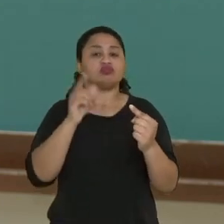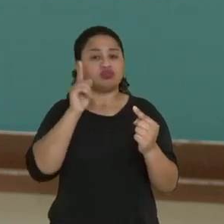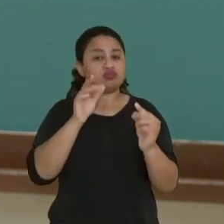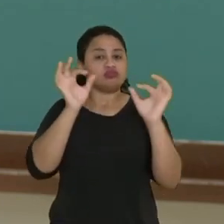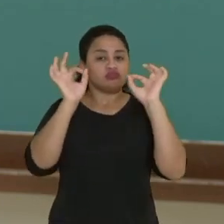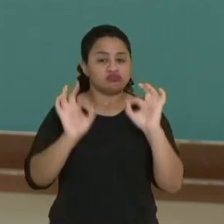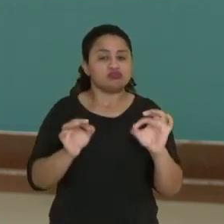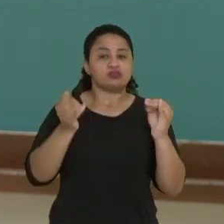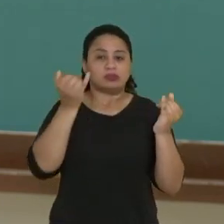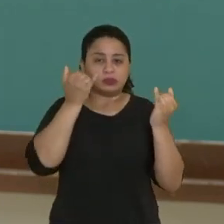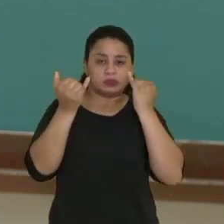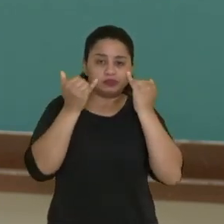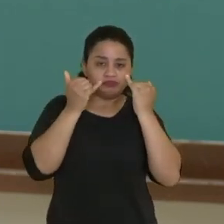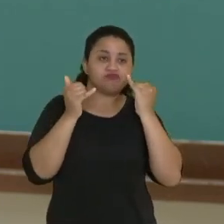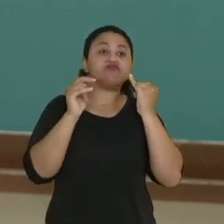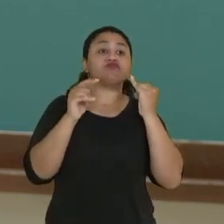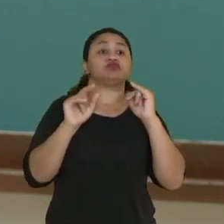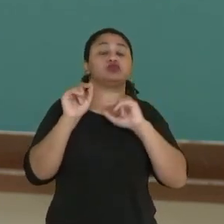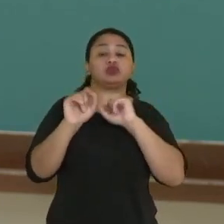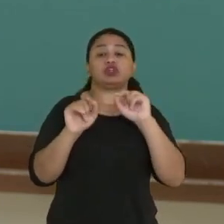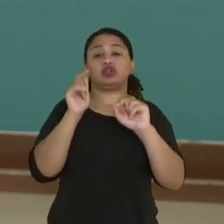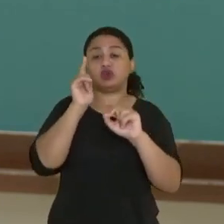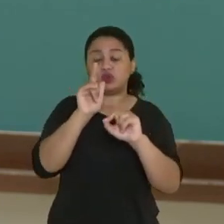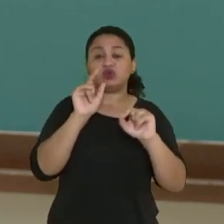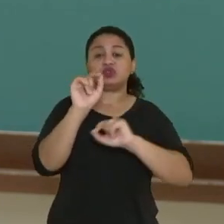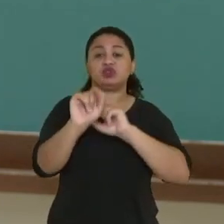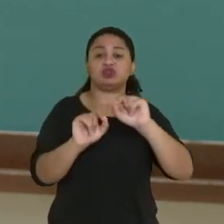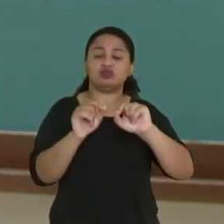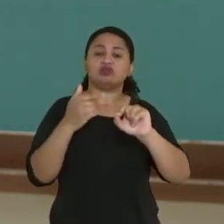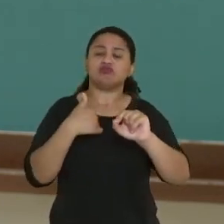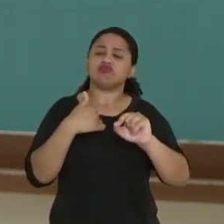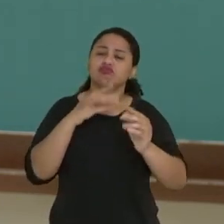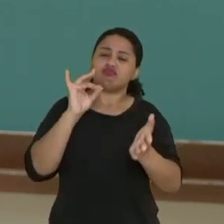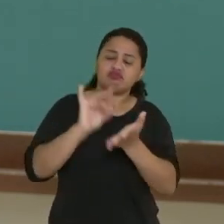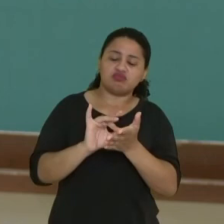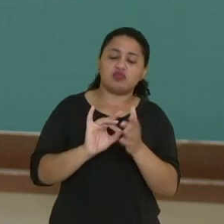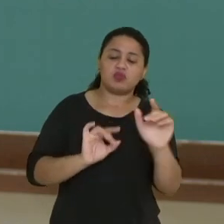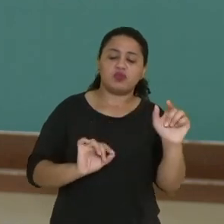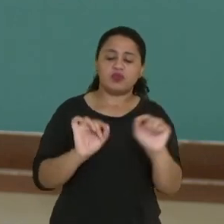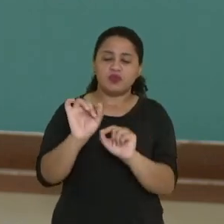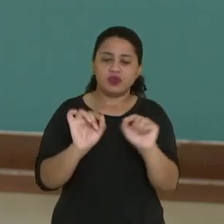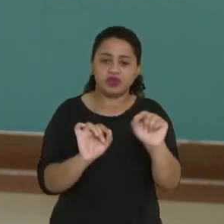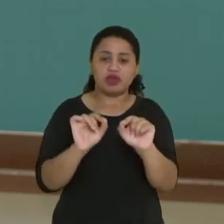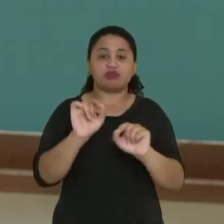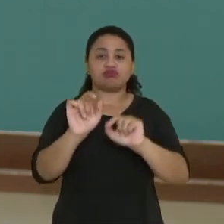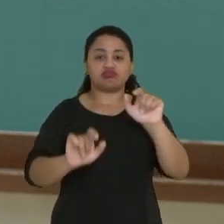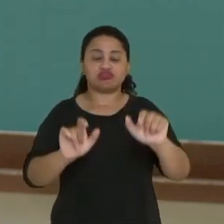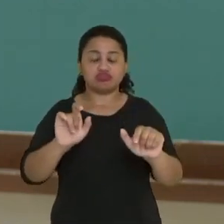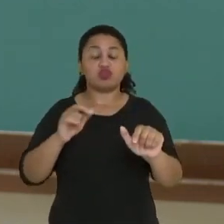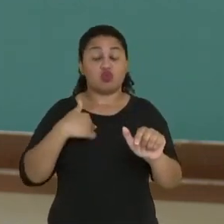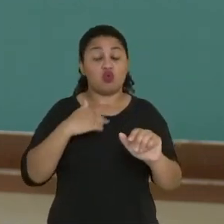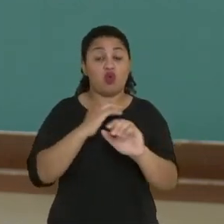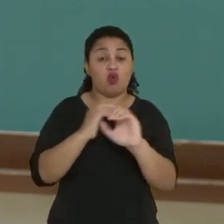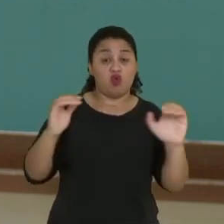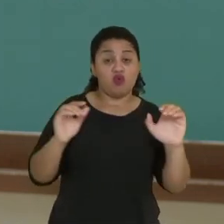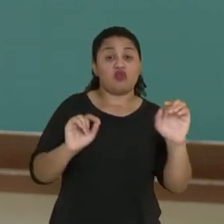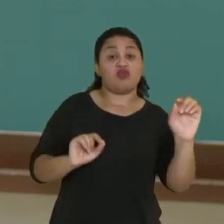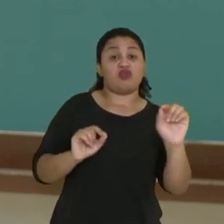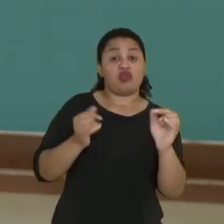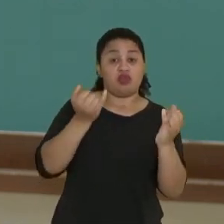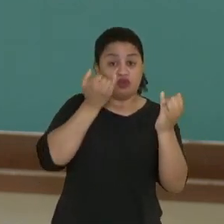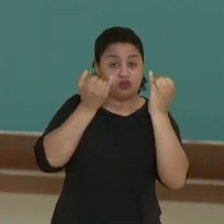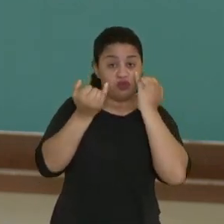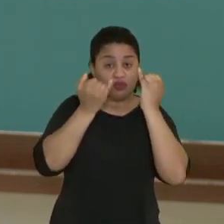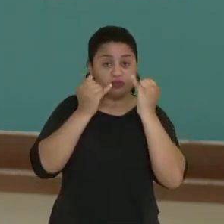nas informações, a fim de garantir uma credibilidade, então, né, as pessoas vão confiar naquilo que foi informado,